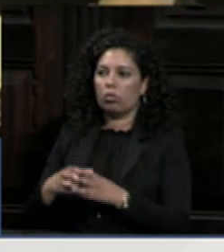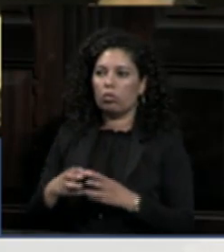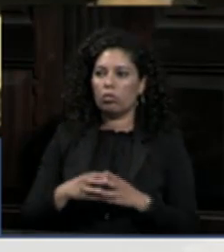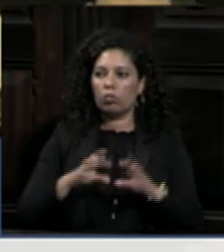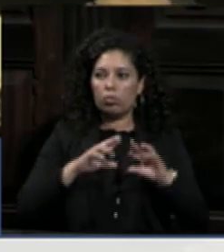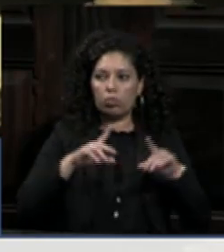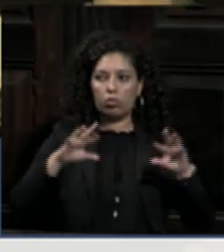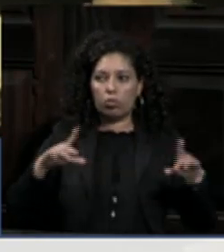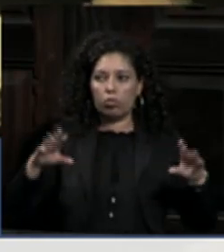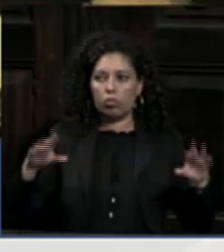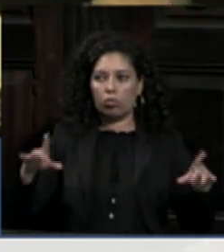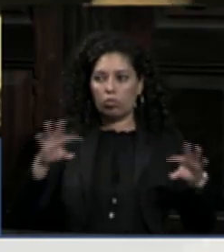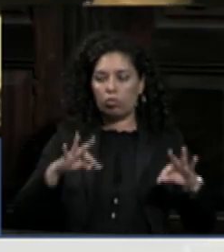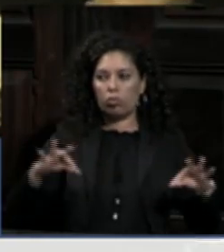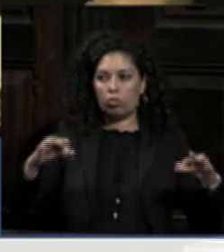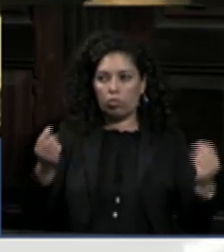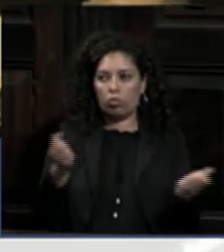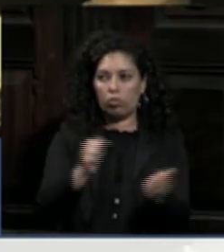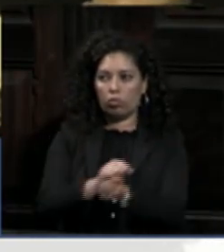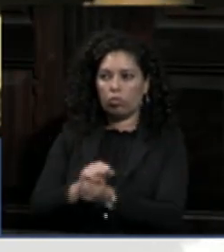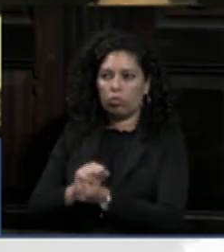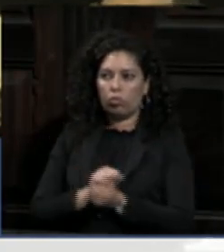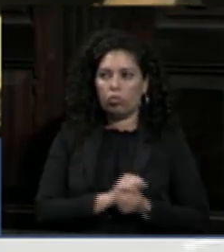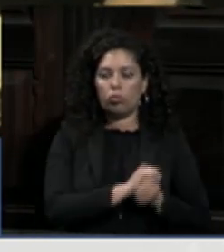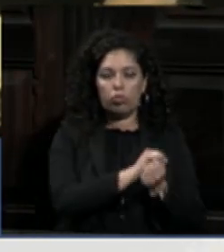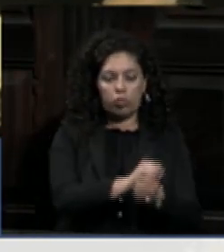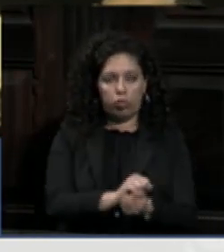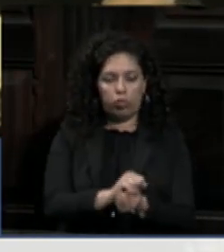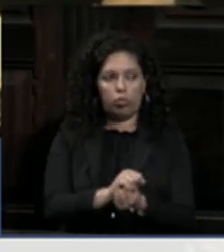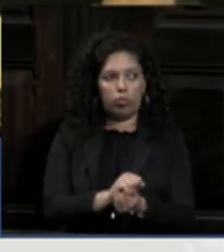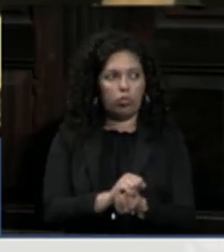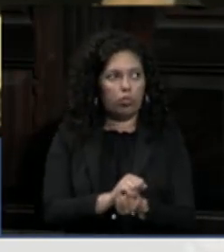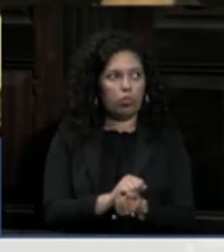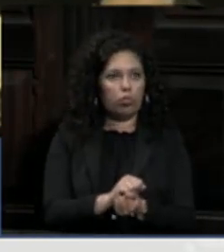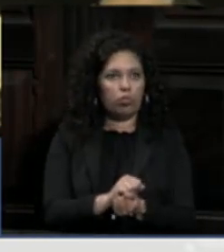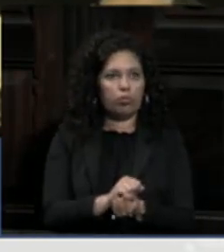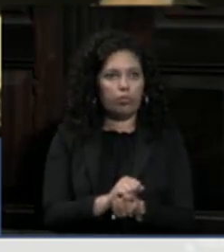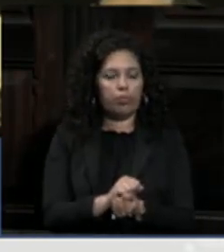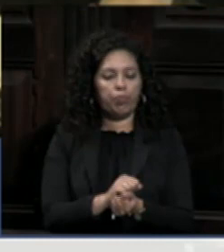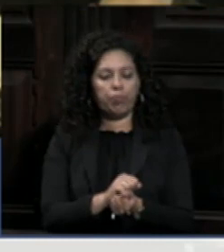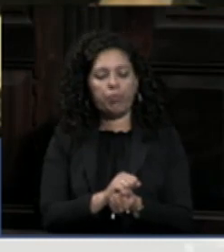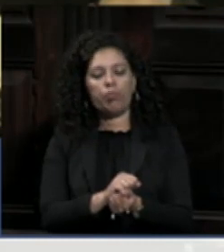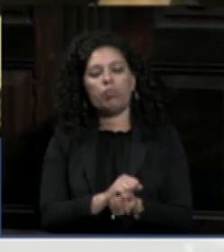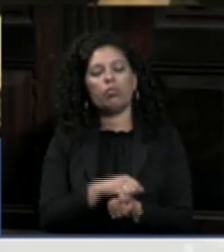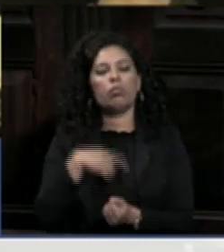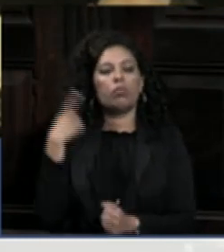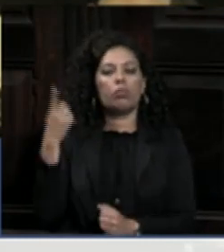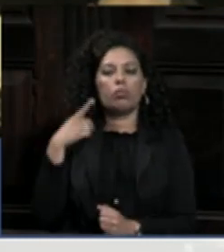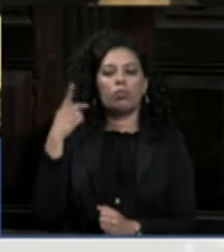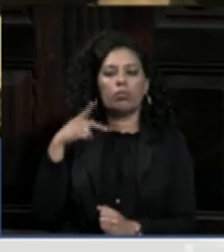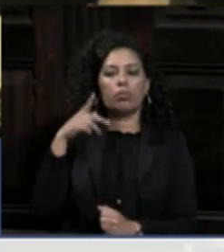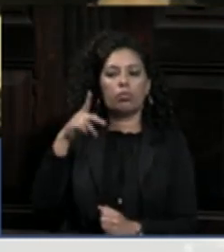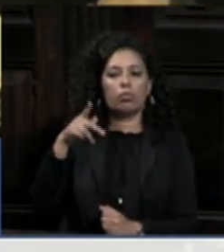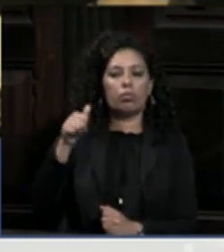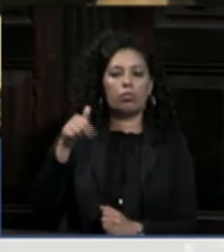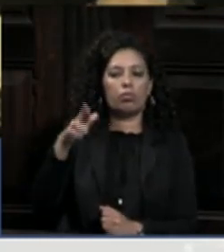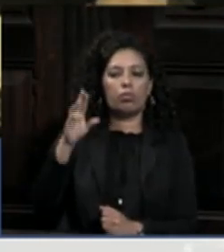e orçamento finanças fiscalização financeira e controle para emitir parecer pela comissão de trabalho deputado paulo ramos